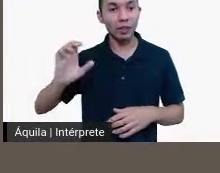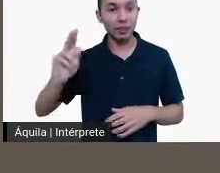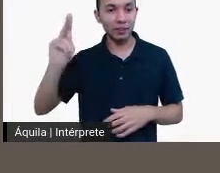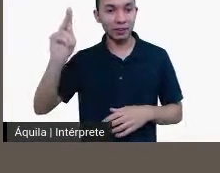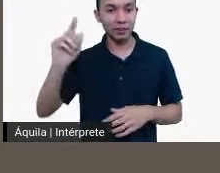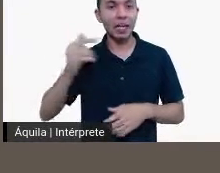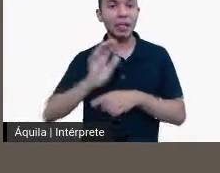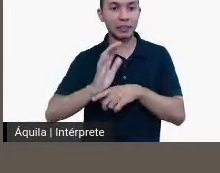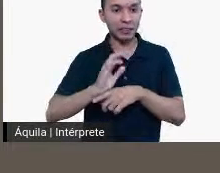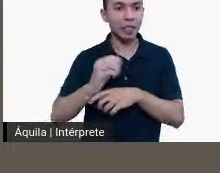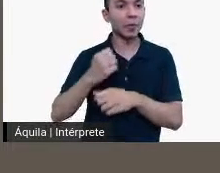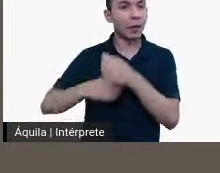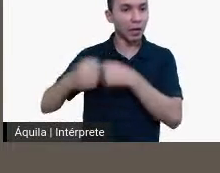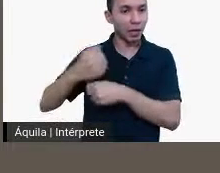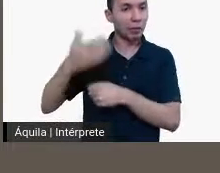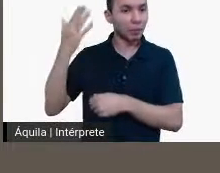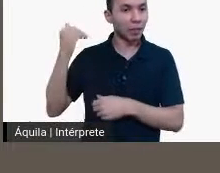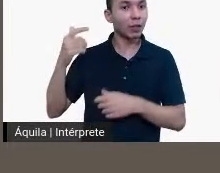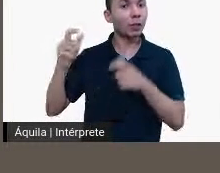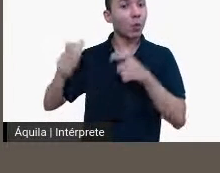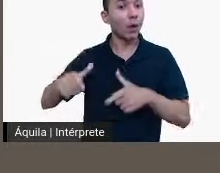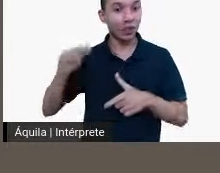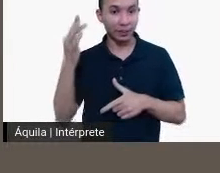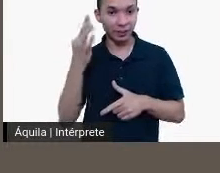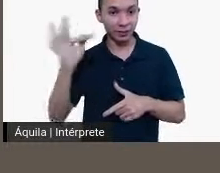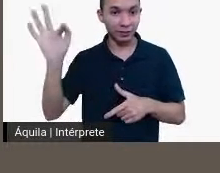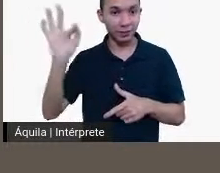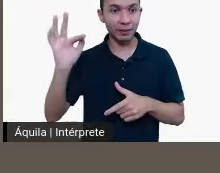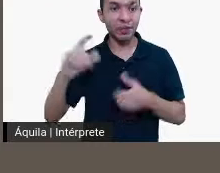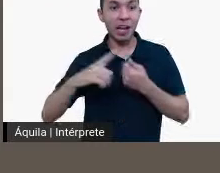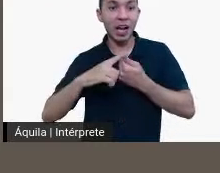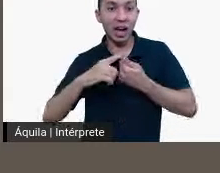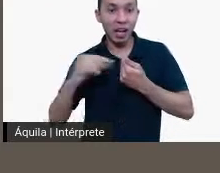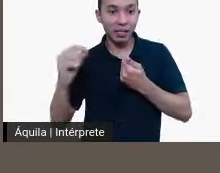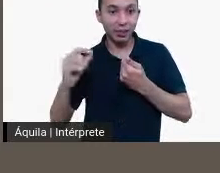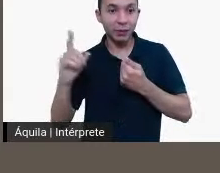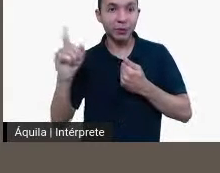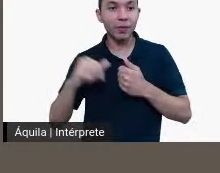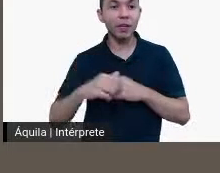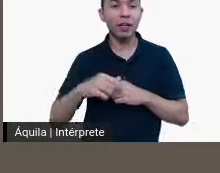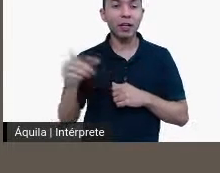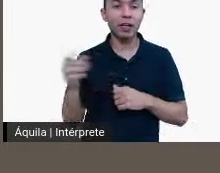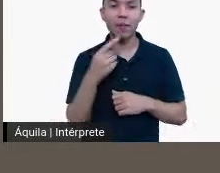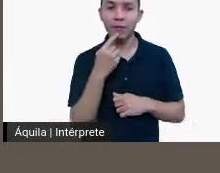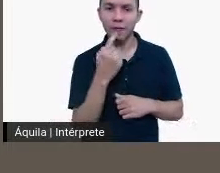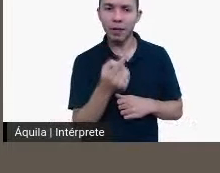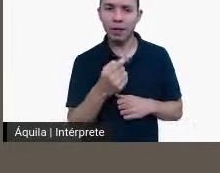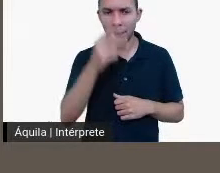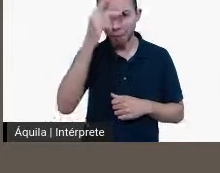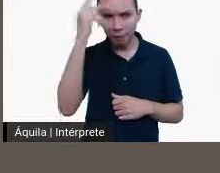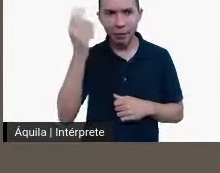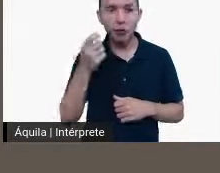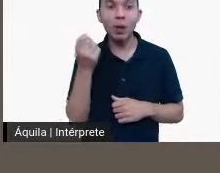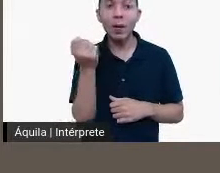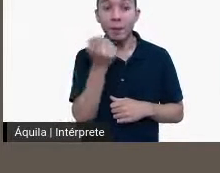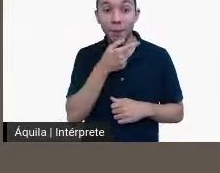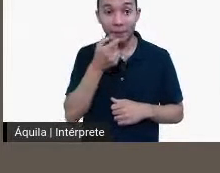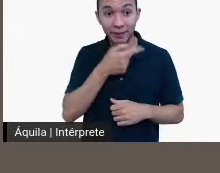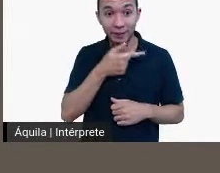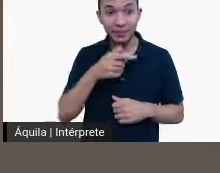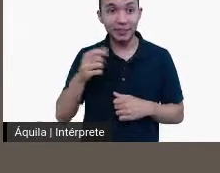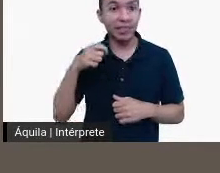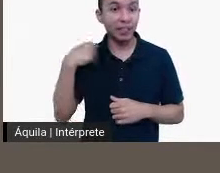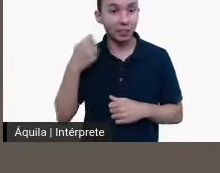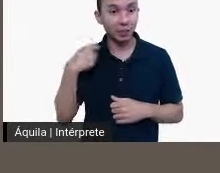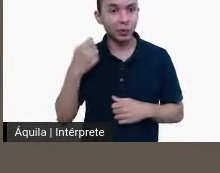cinema naqueles anos na França, artigo em que Aragon afirma que o comediante, cito, sozinho buscou